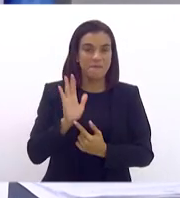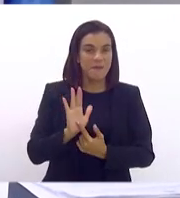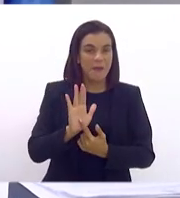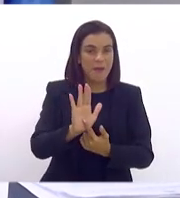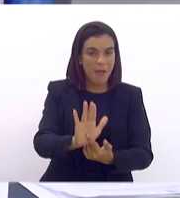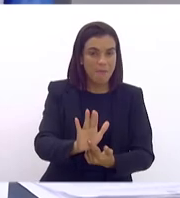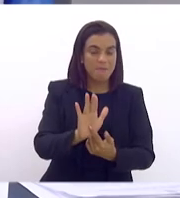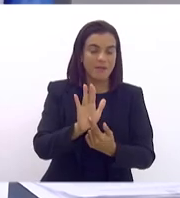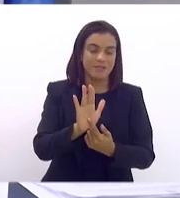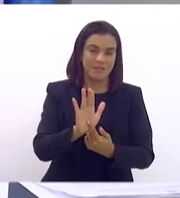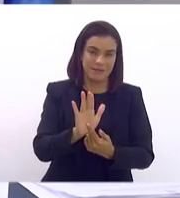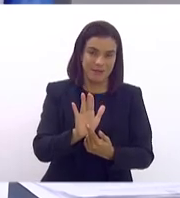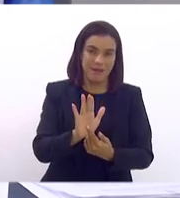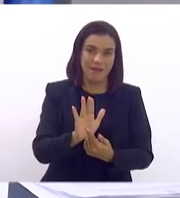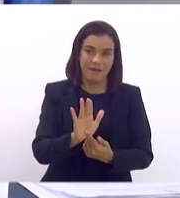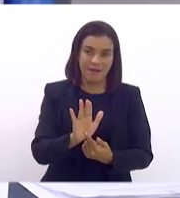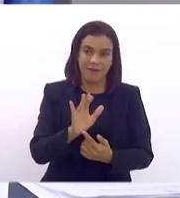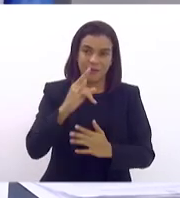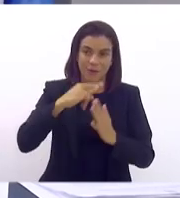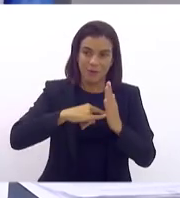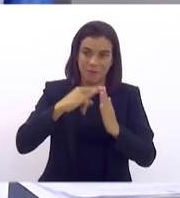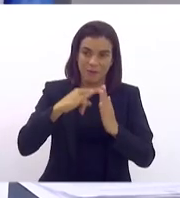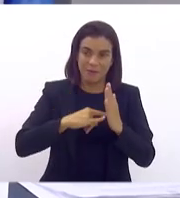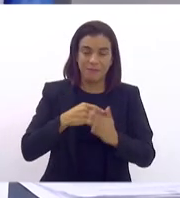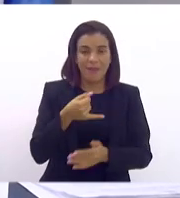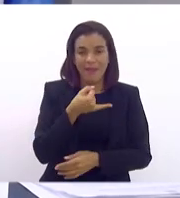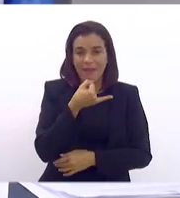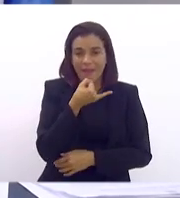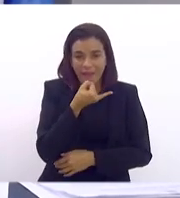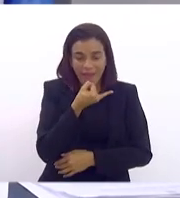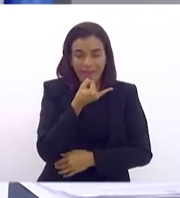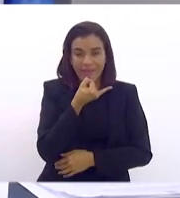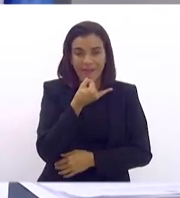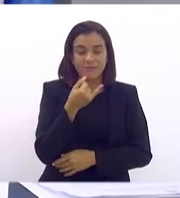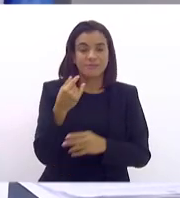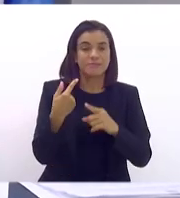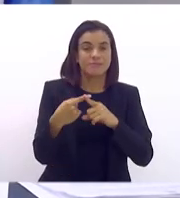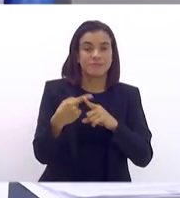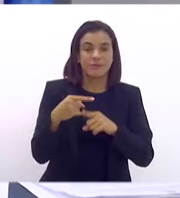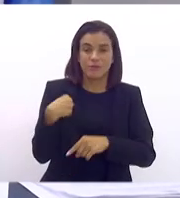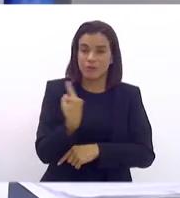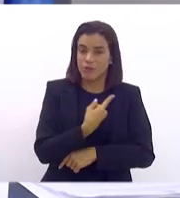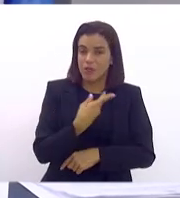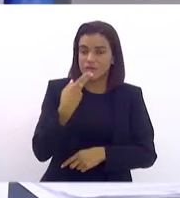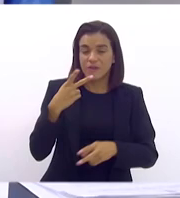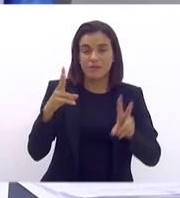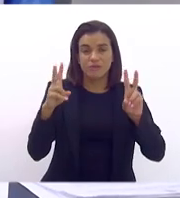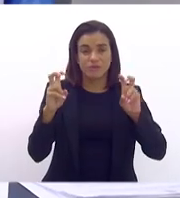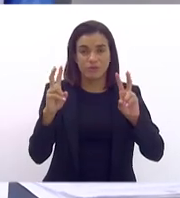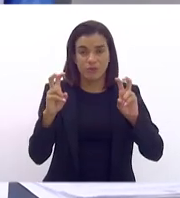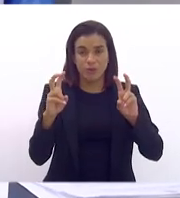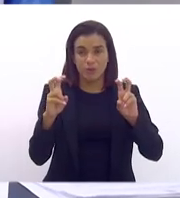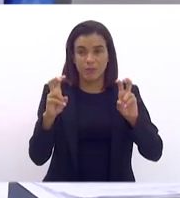mais contundente a esta CPI. É lamentável que isso ocorra, afinal de contas, estamos falando